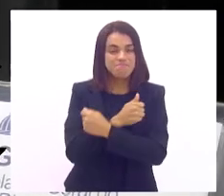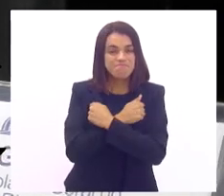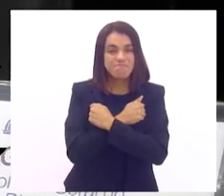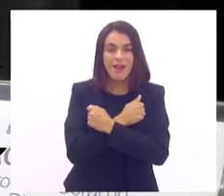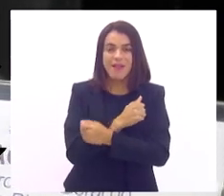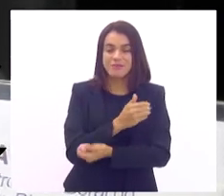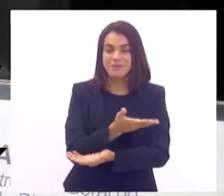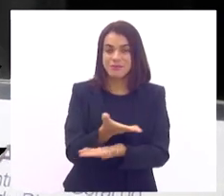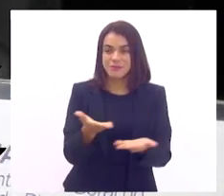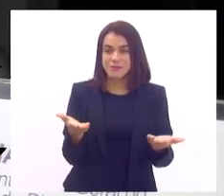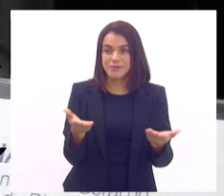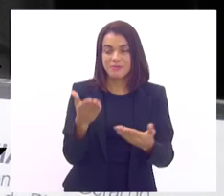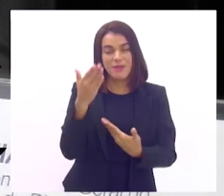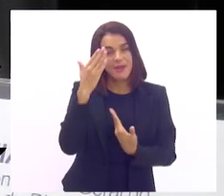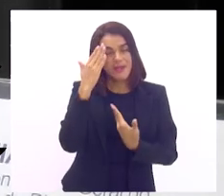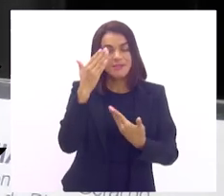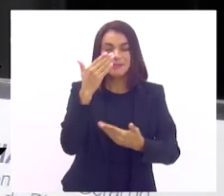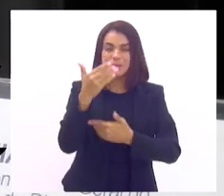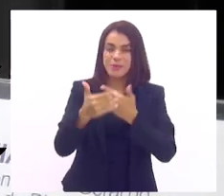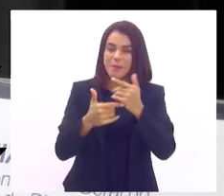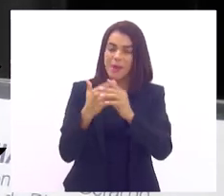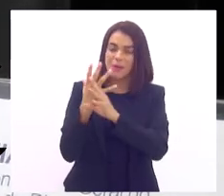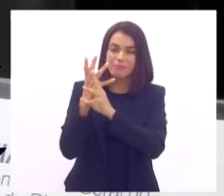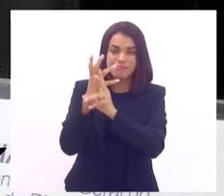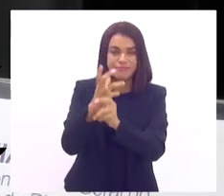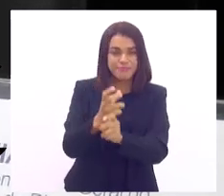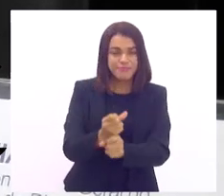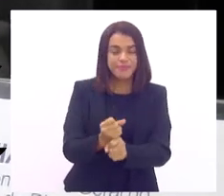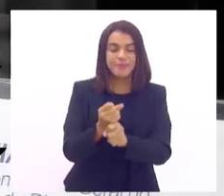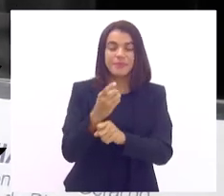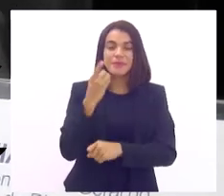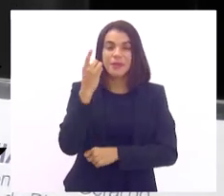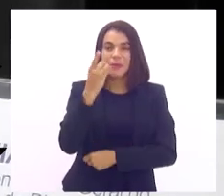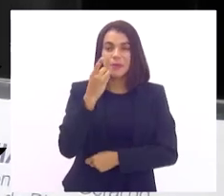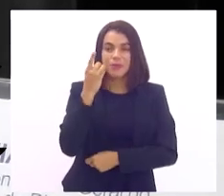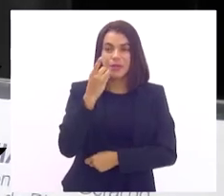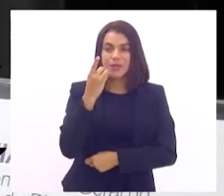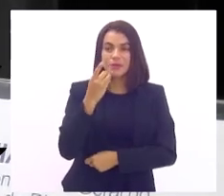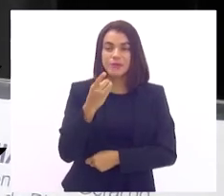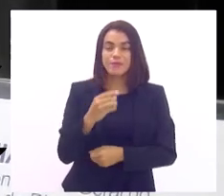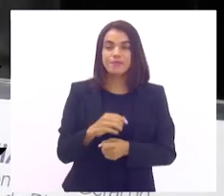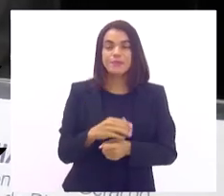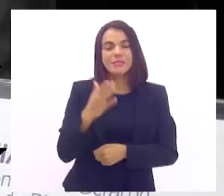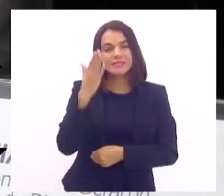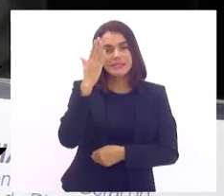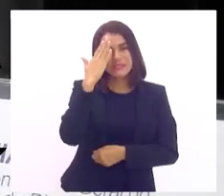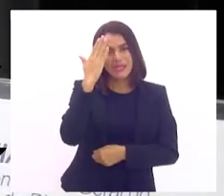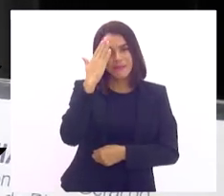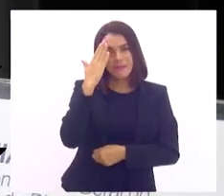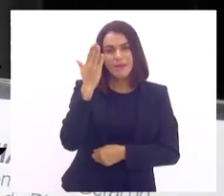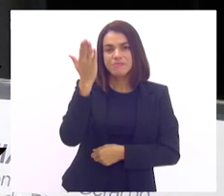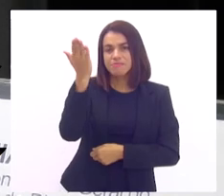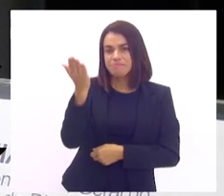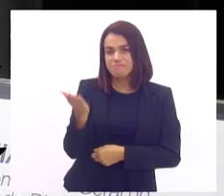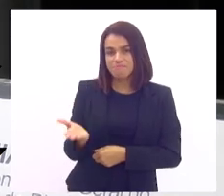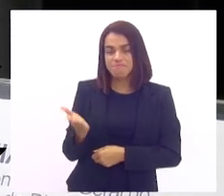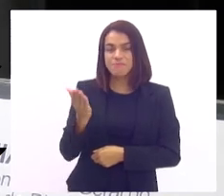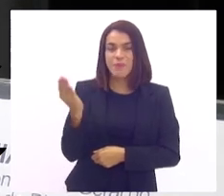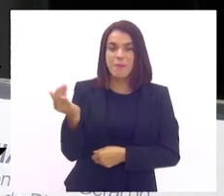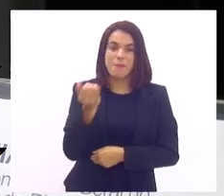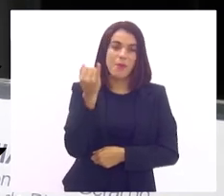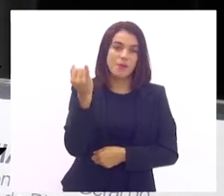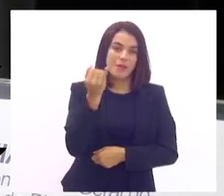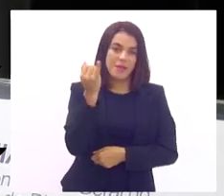e agradecer por todo o trabalho realizado aqui na casa, deputada André. Sabemos da sua importância nesse